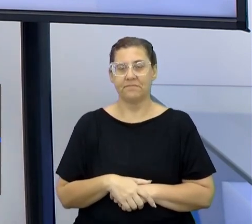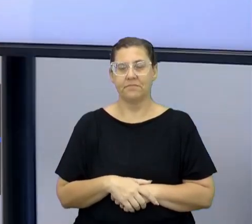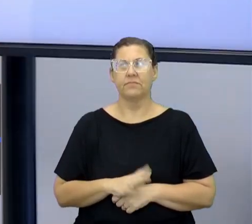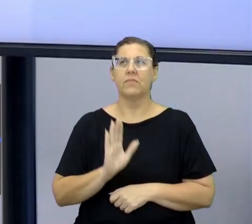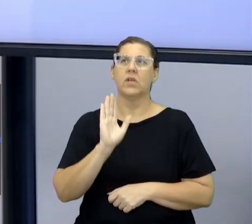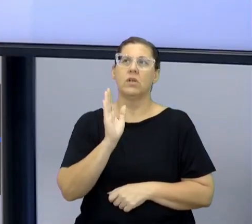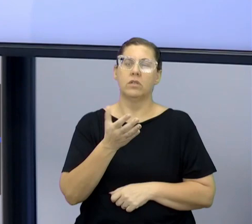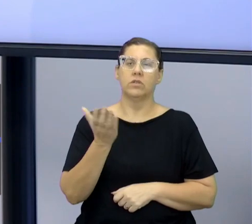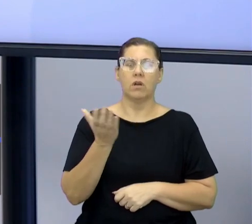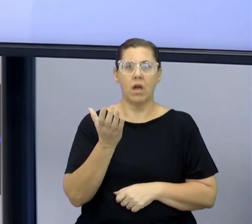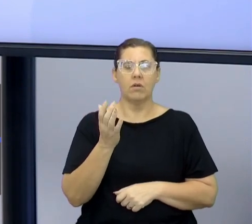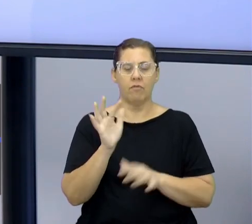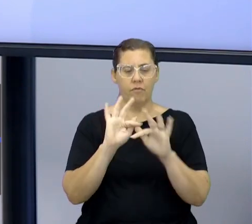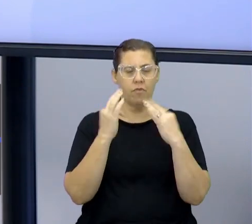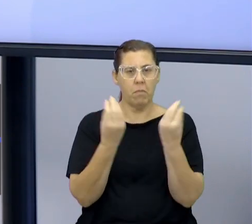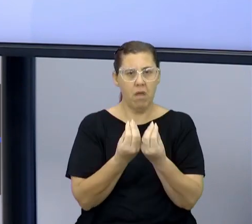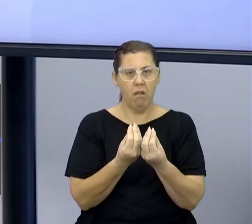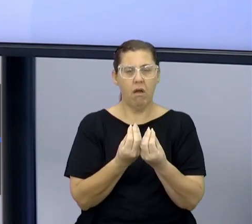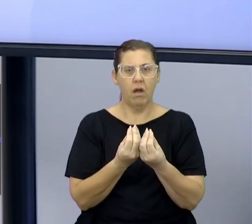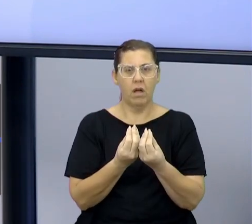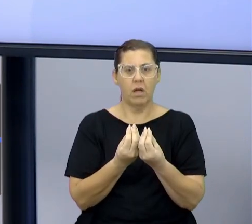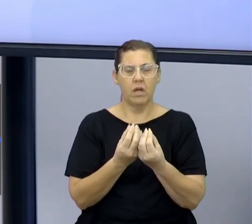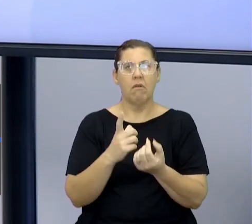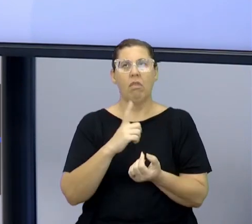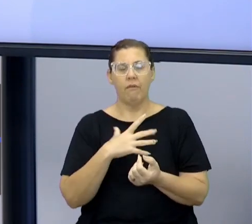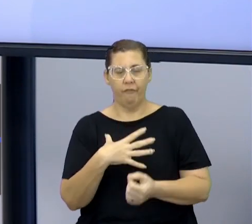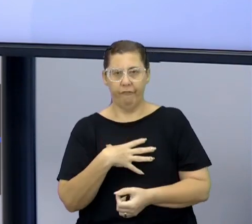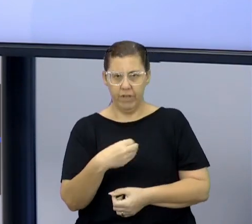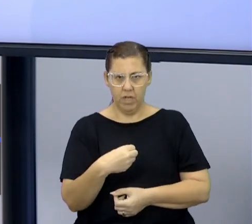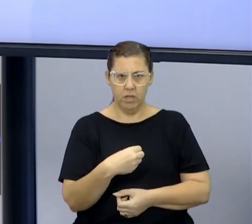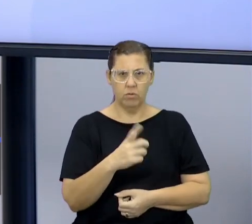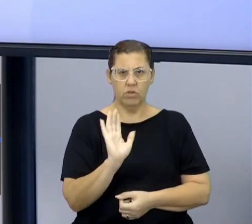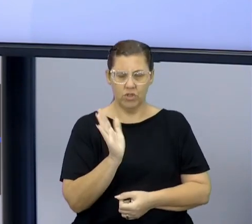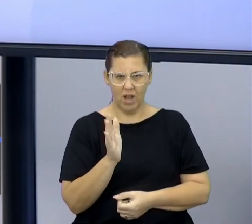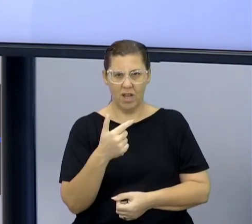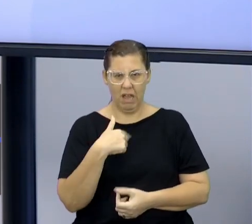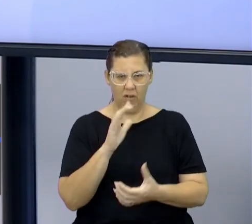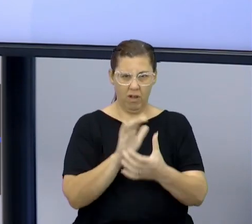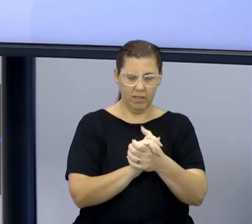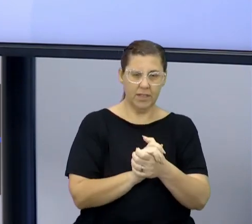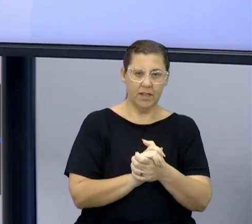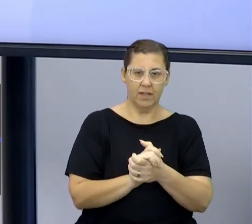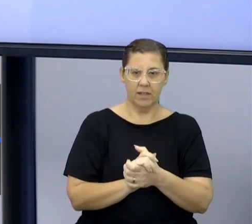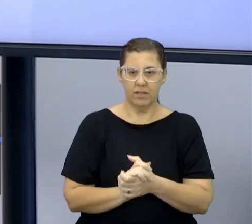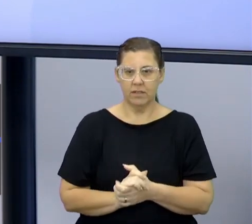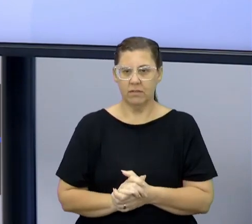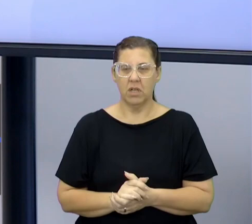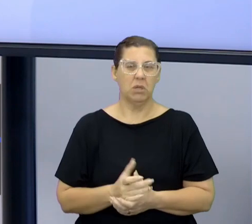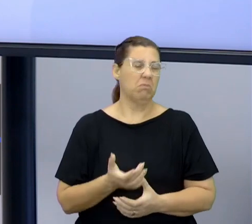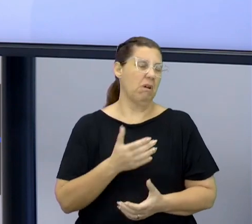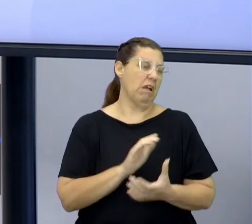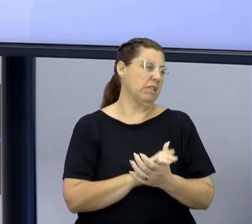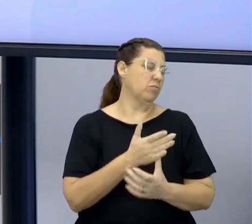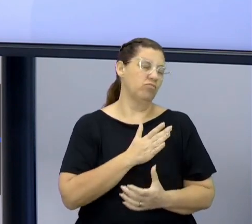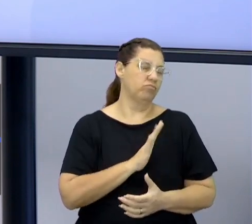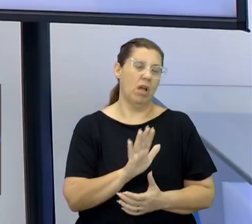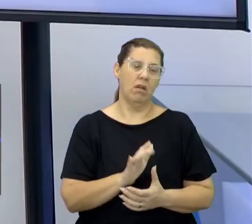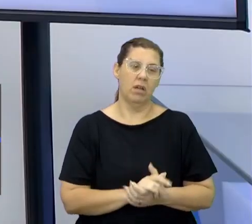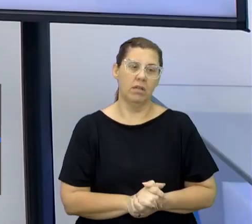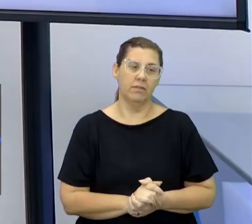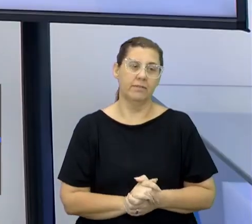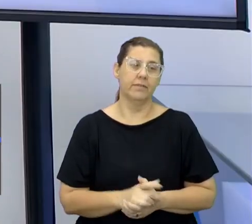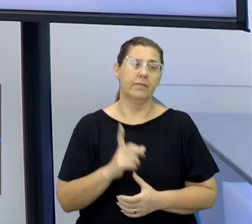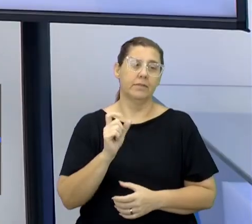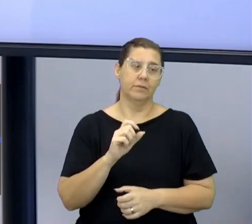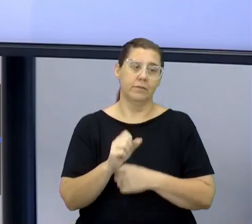eu já quero construir uma família, eu quero ter filho, eu quero casar, eu não quero casar. Então,